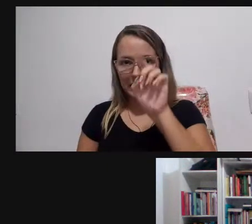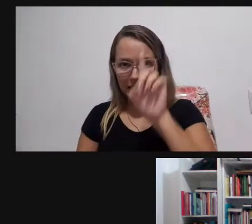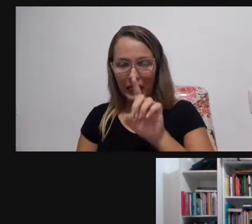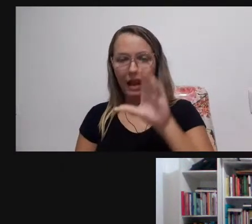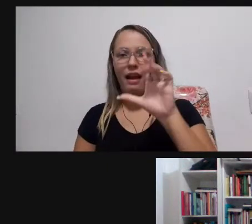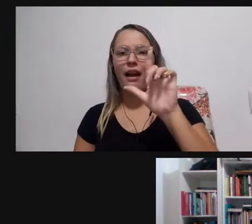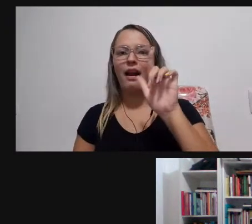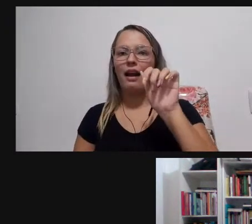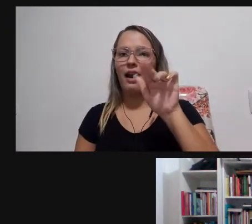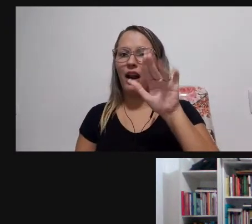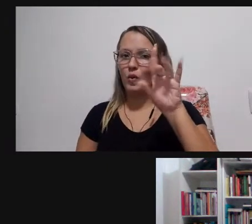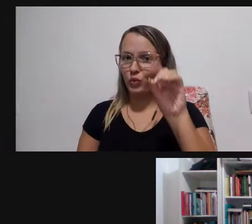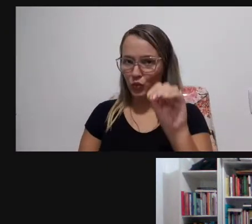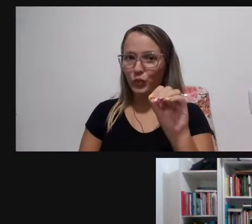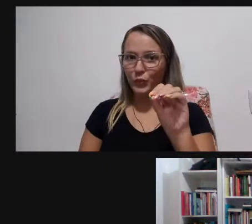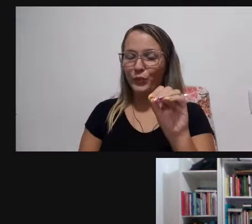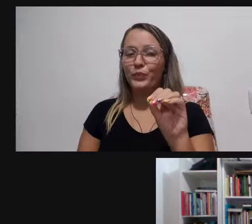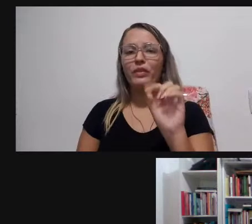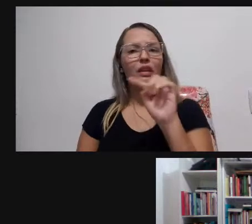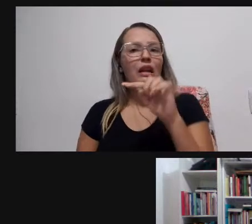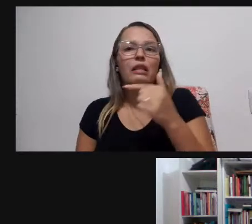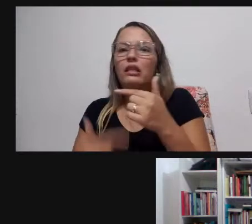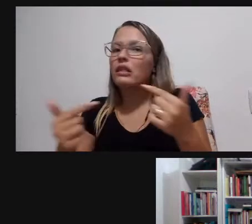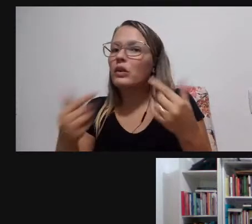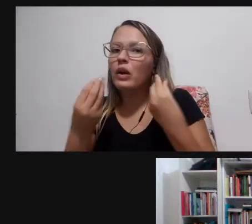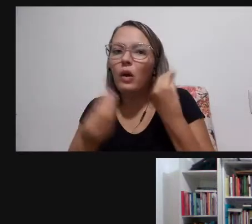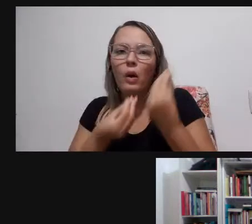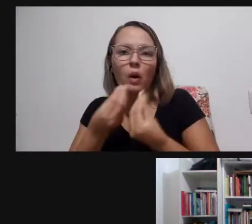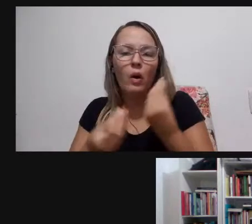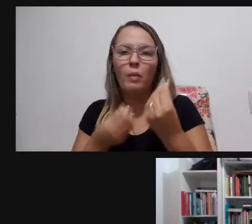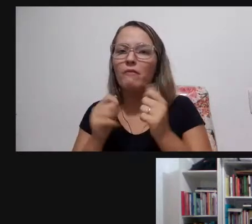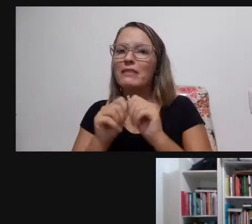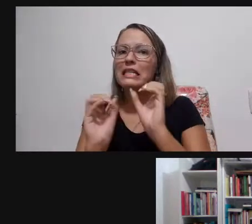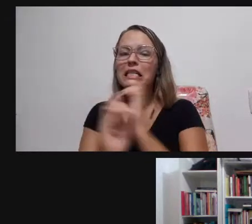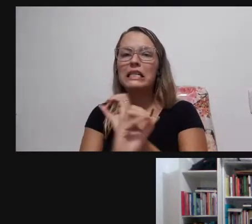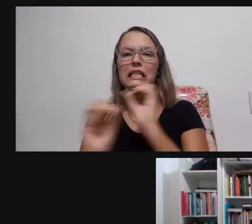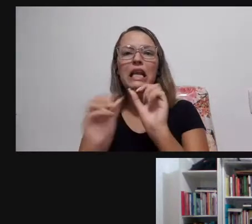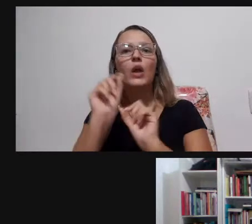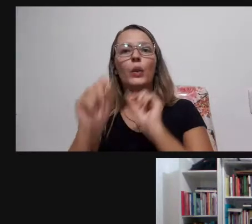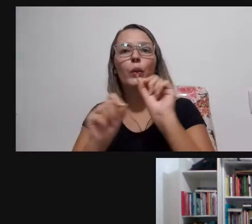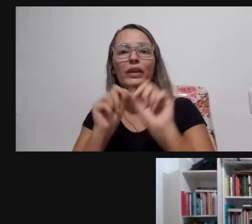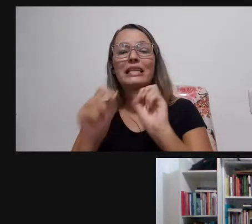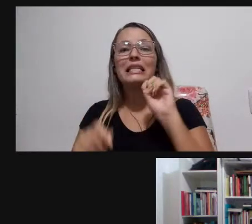fazer nada, né, atualmente sem demarcar